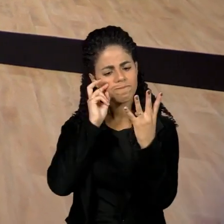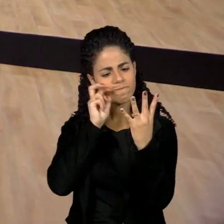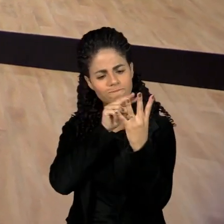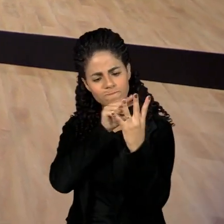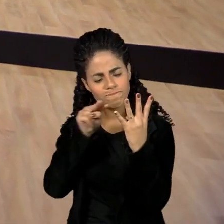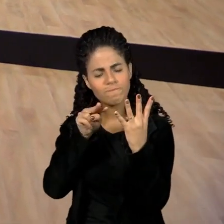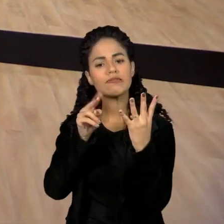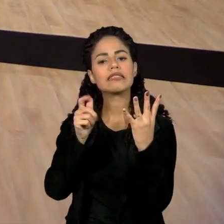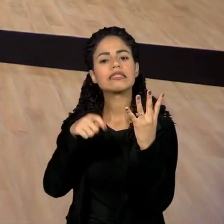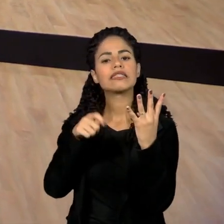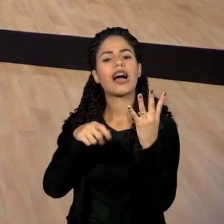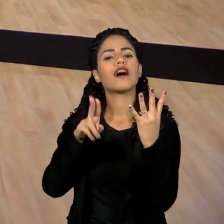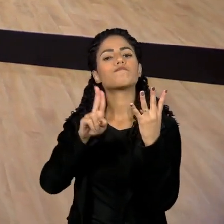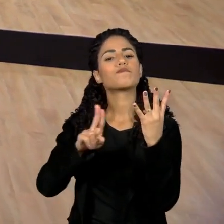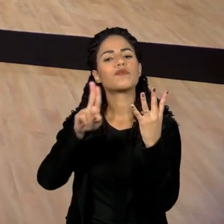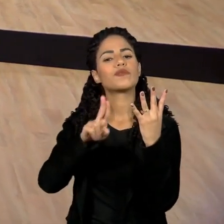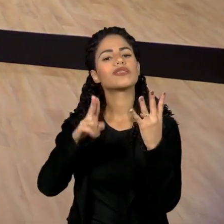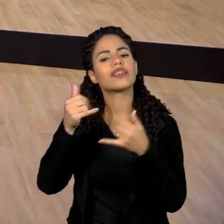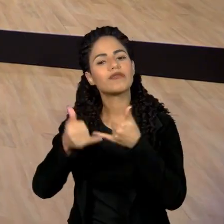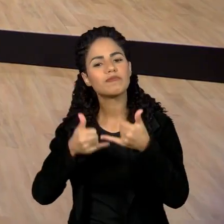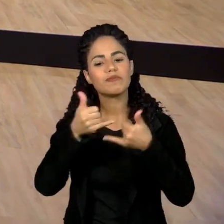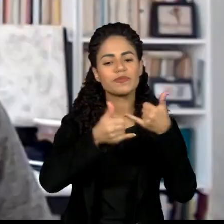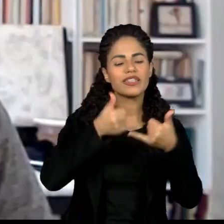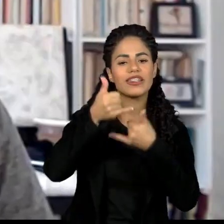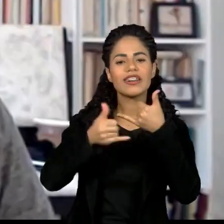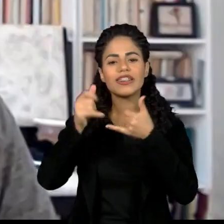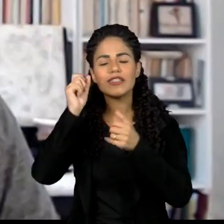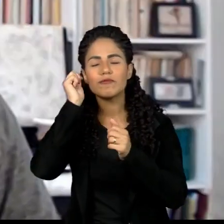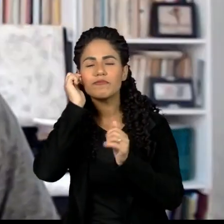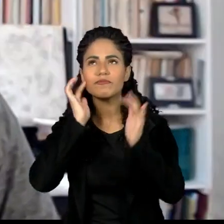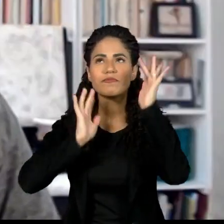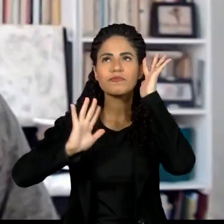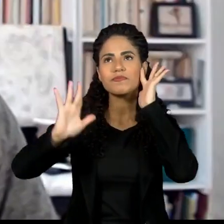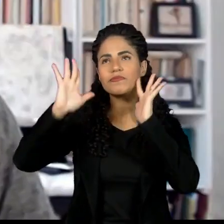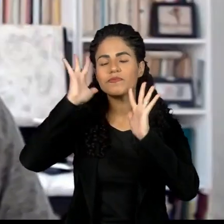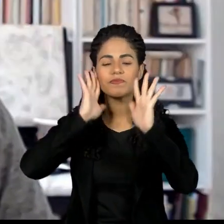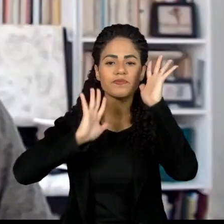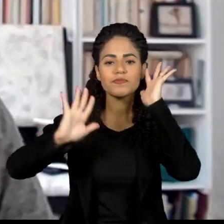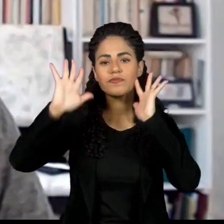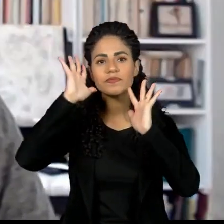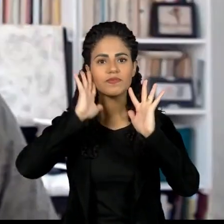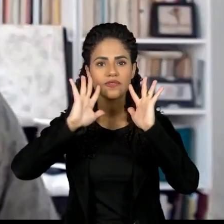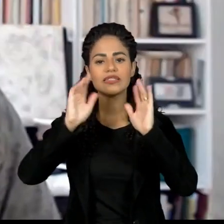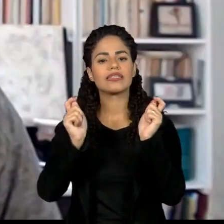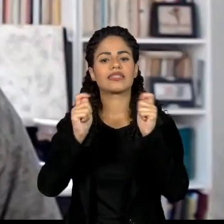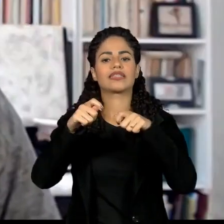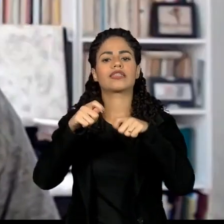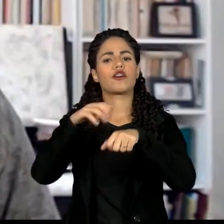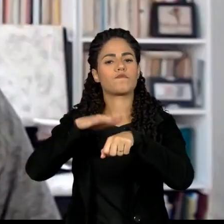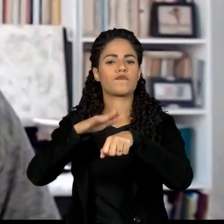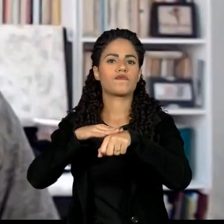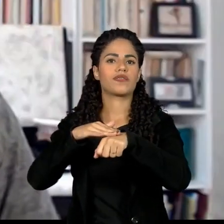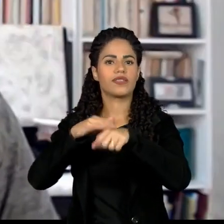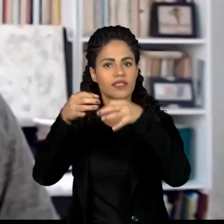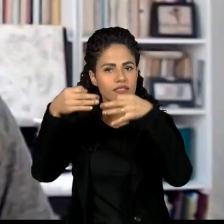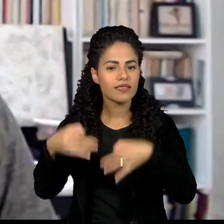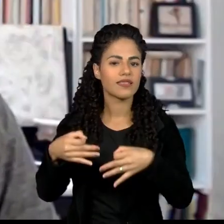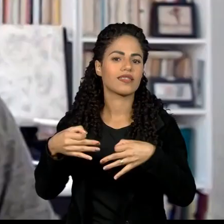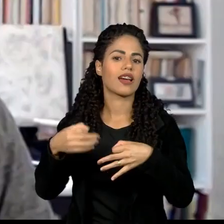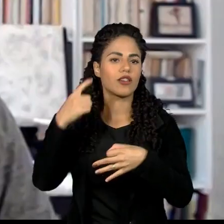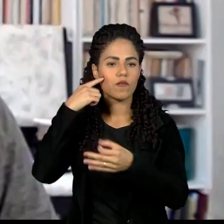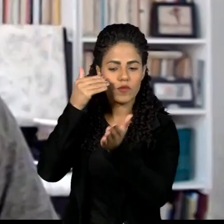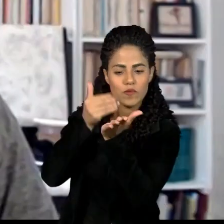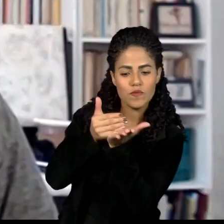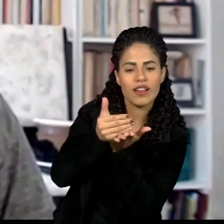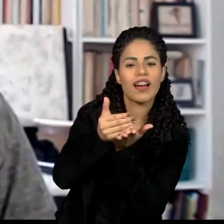ali a partir do baralho também, né? Como é que você olha para o que você tem na sua família, na sua casa e pensa isso a partir